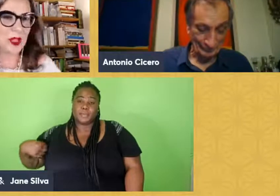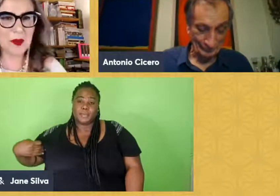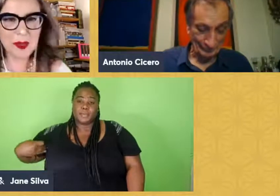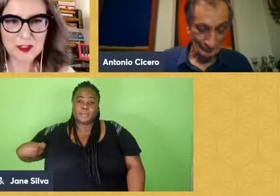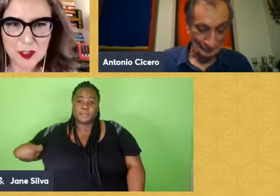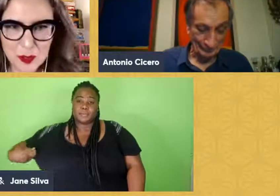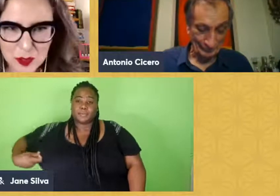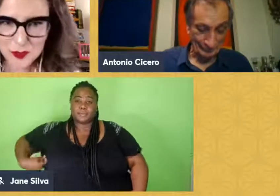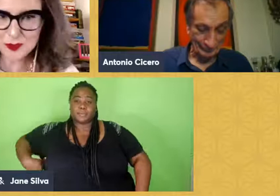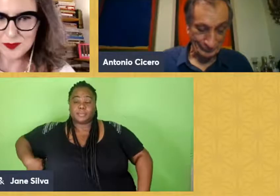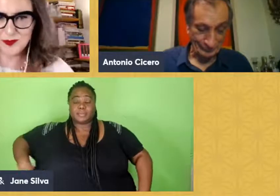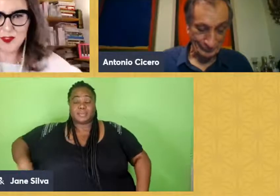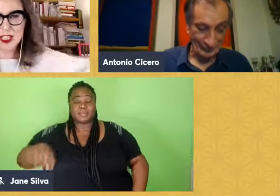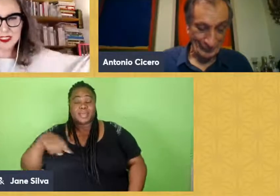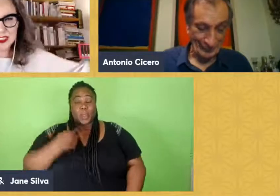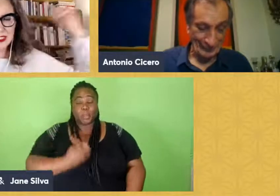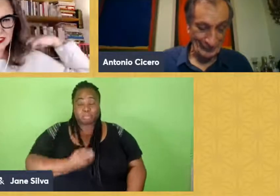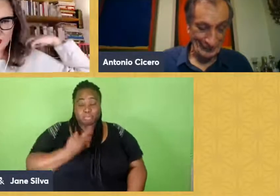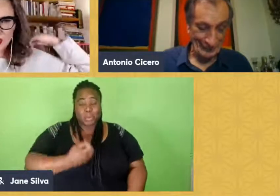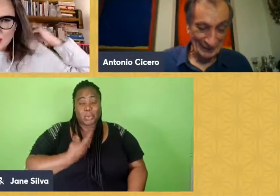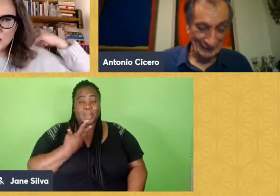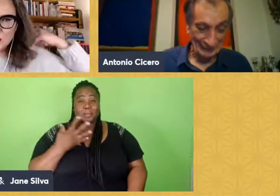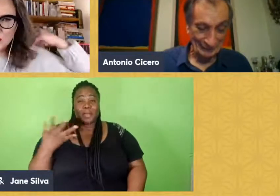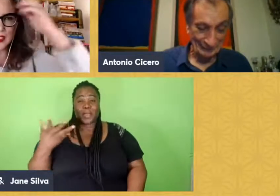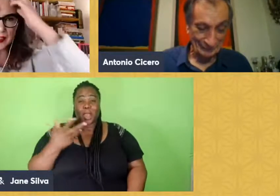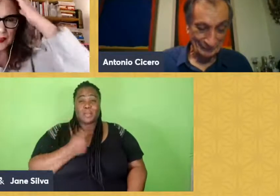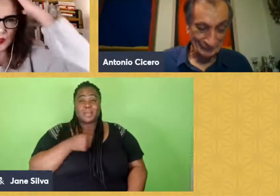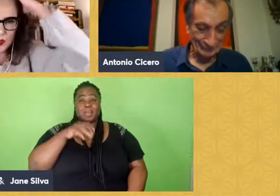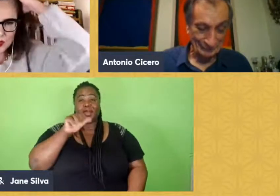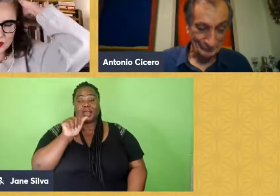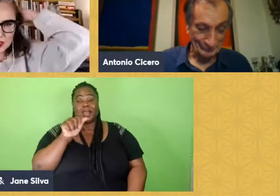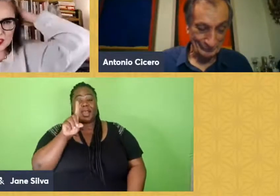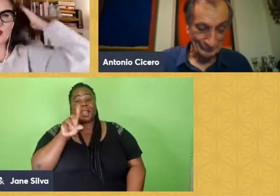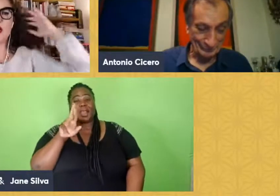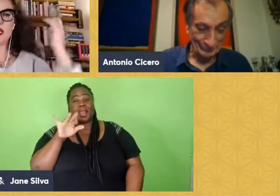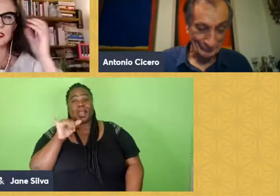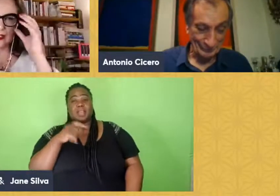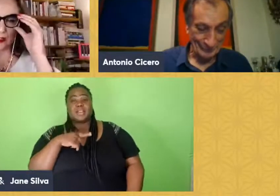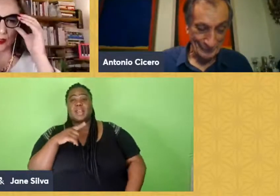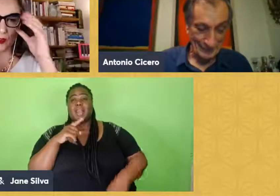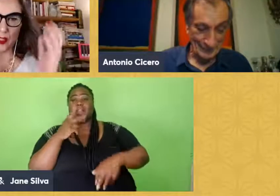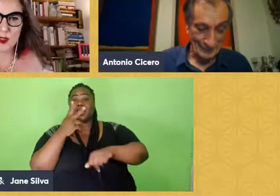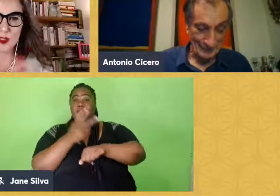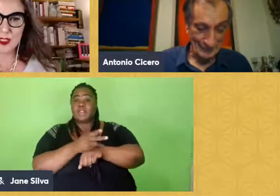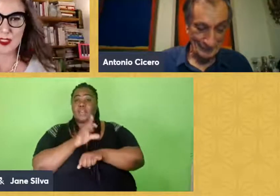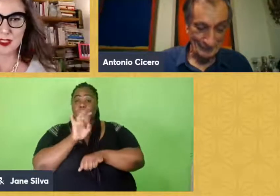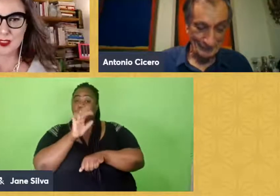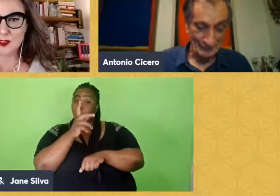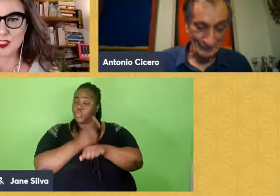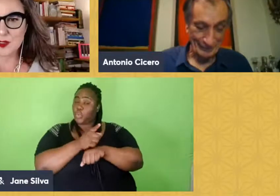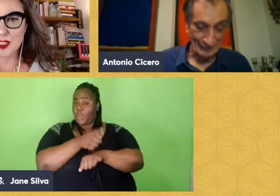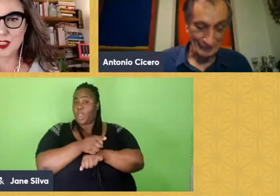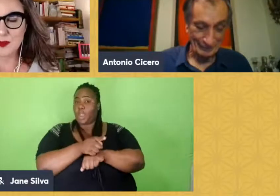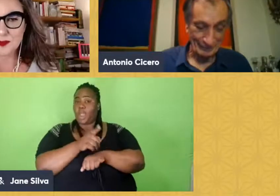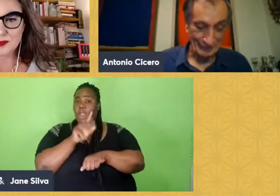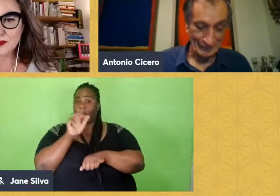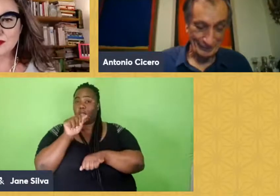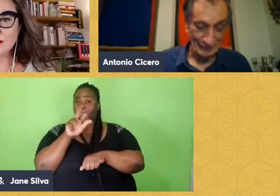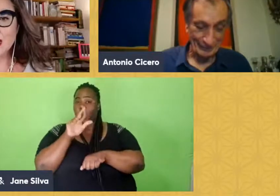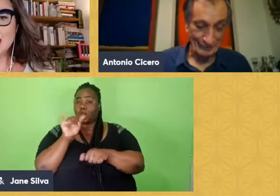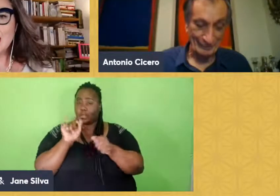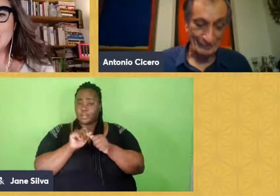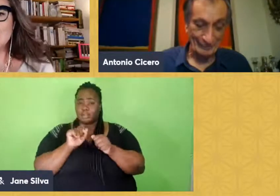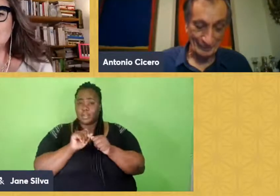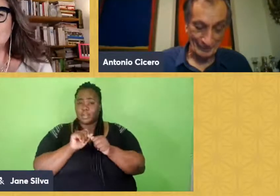Esse poema é maravilhoso. Adriana Calcanhoto gravou, só ela, né? Eu só conheço a versão dela.